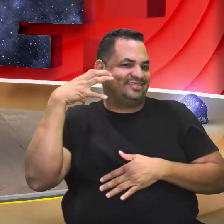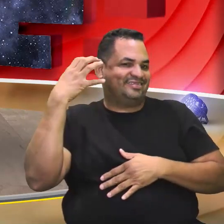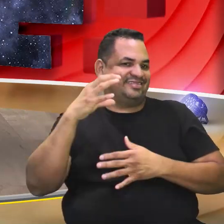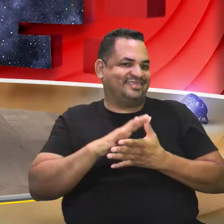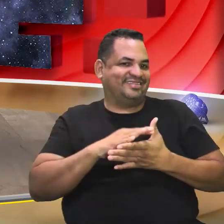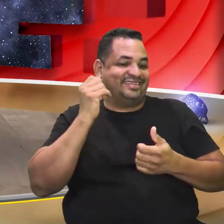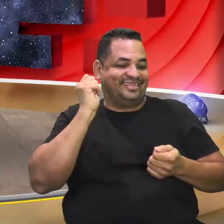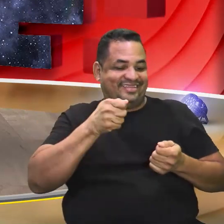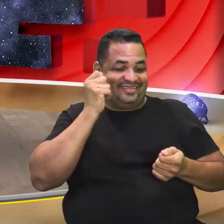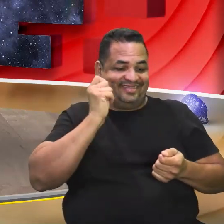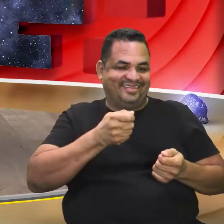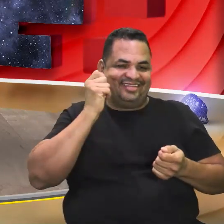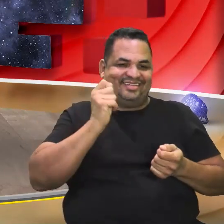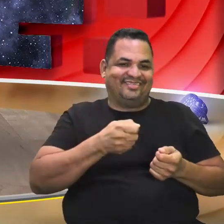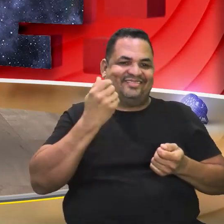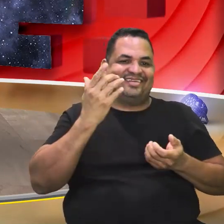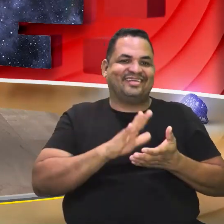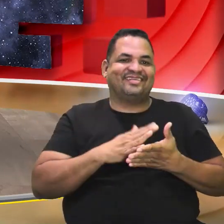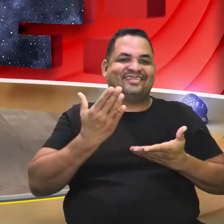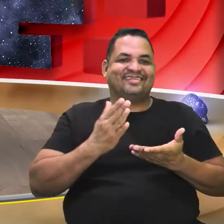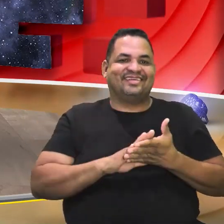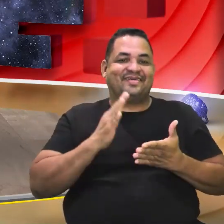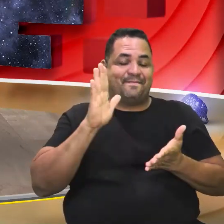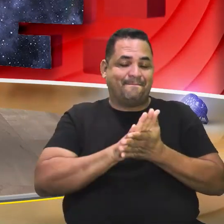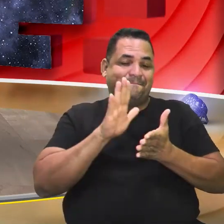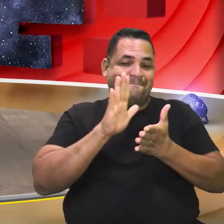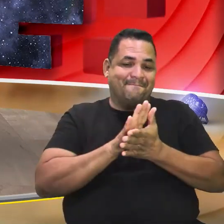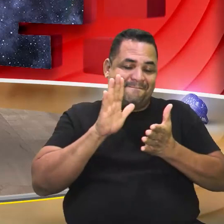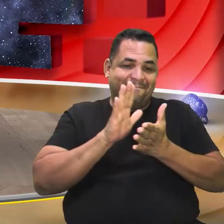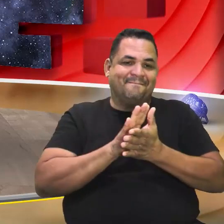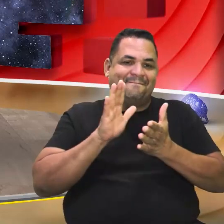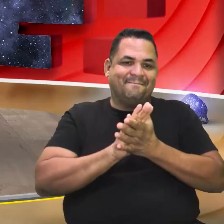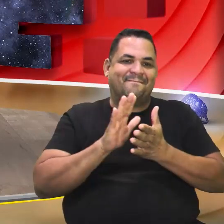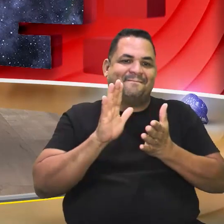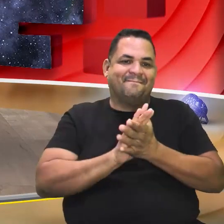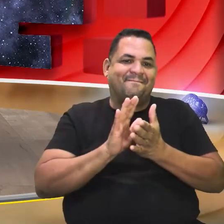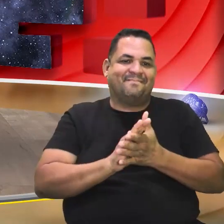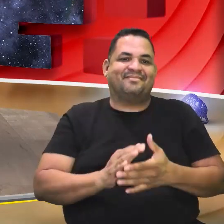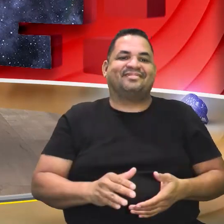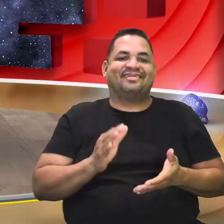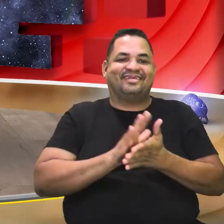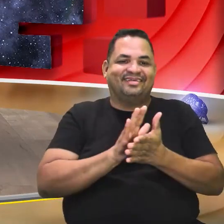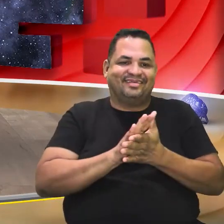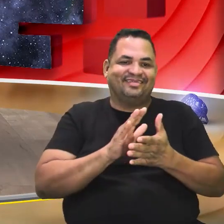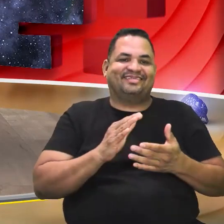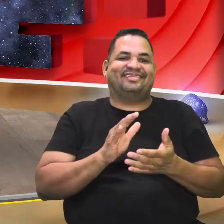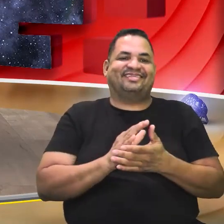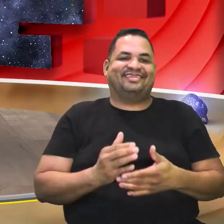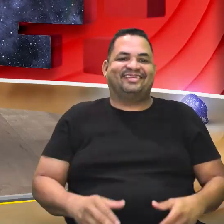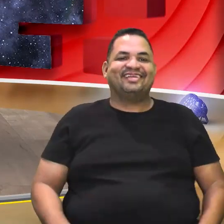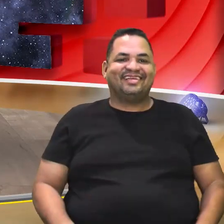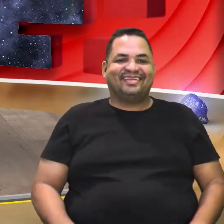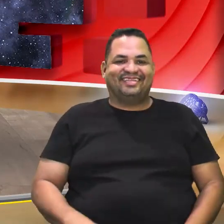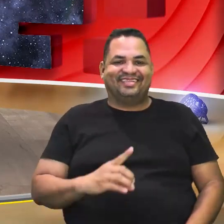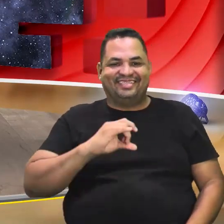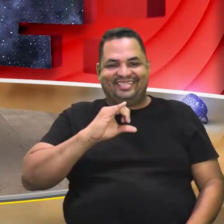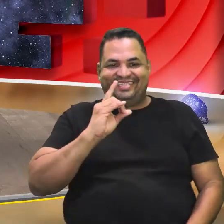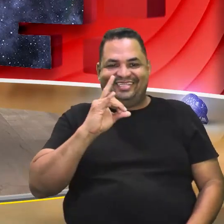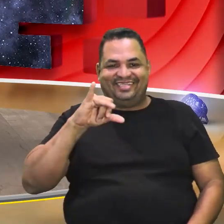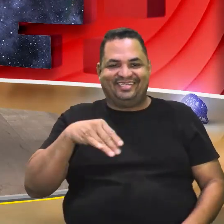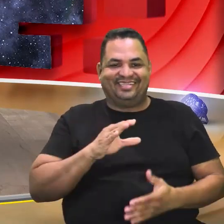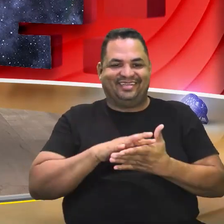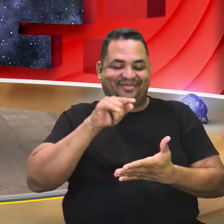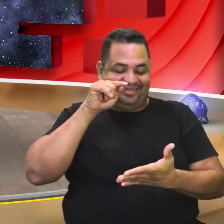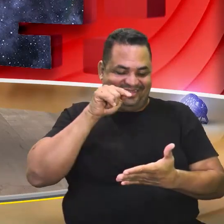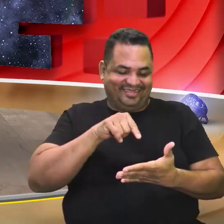da batida na palma da mão, tchá, tchá, da mão, tchá, tchá. DJ, aperte